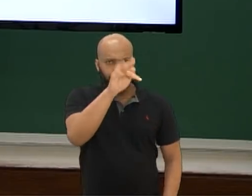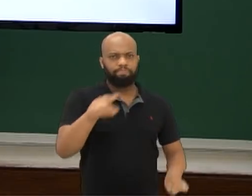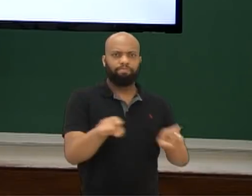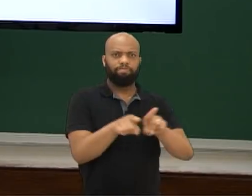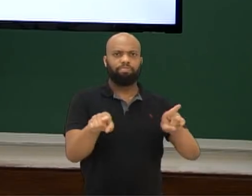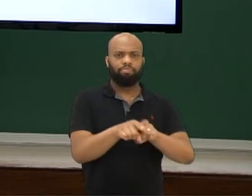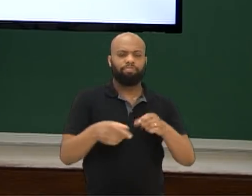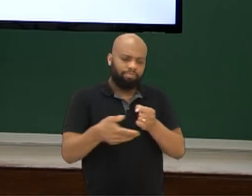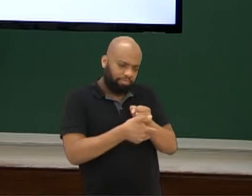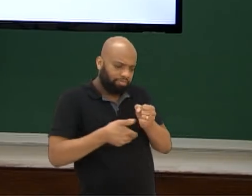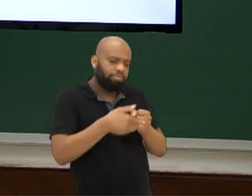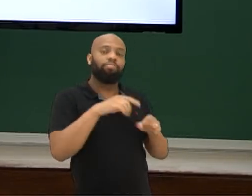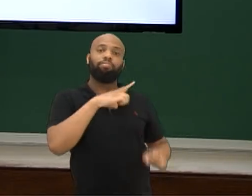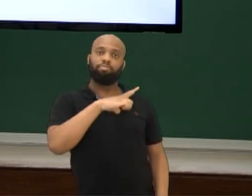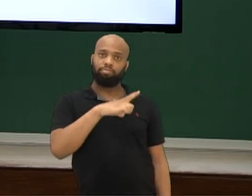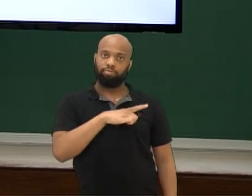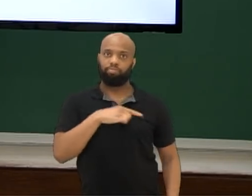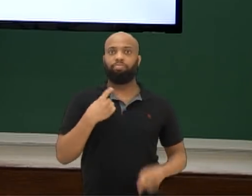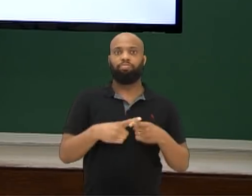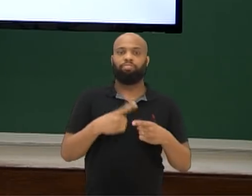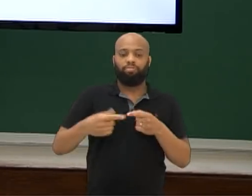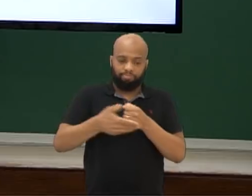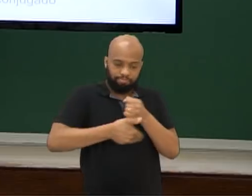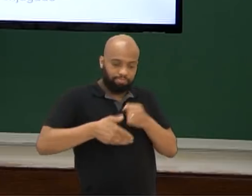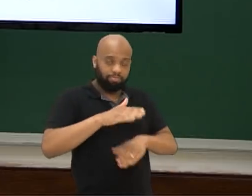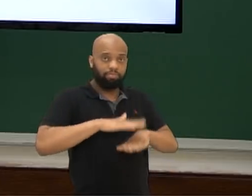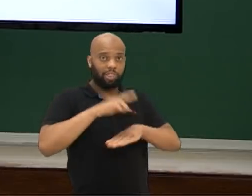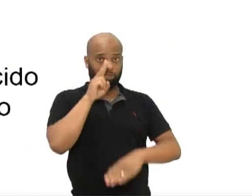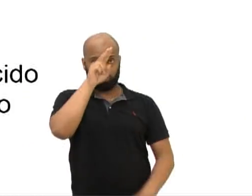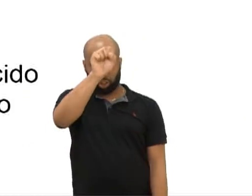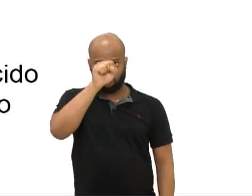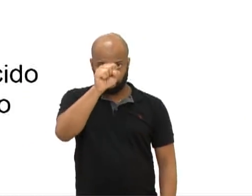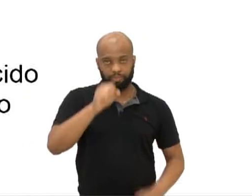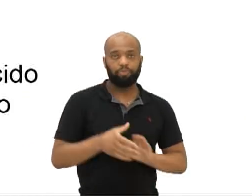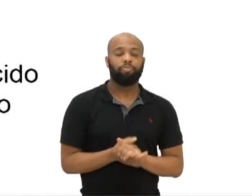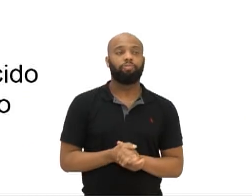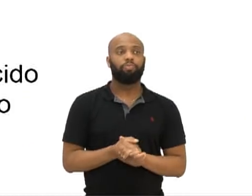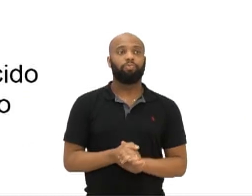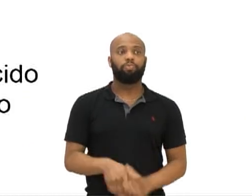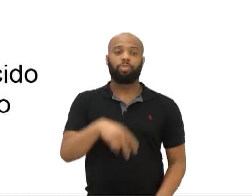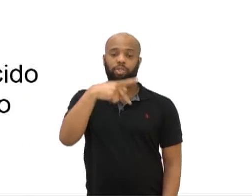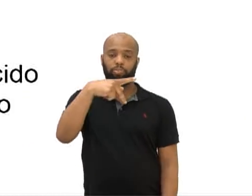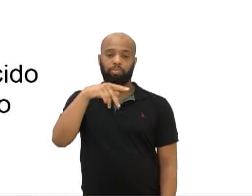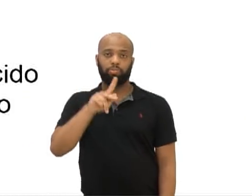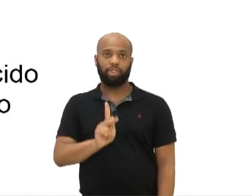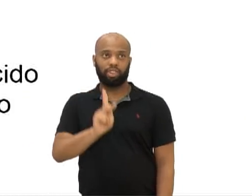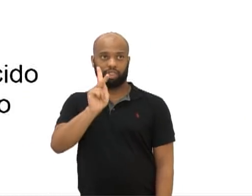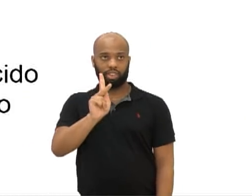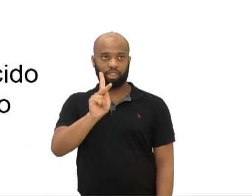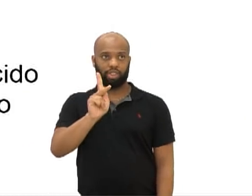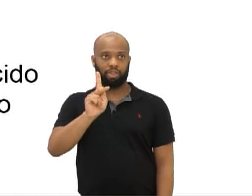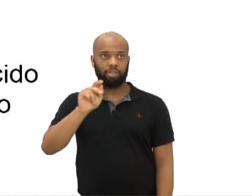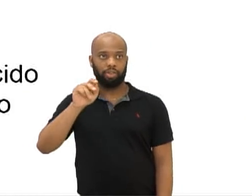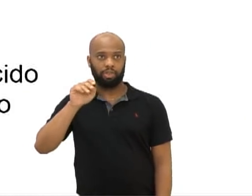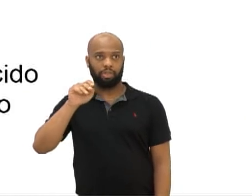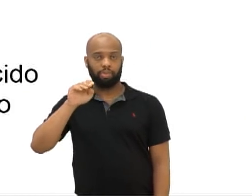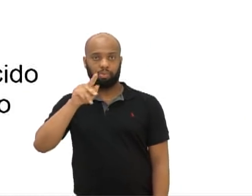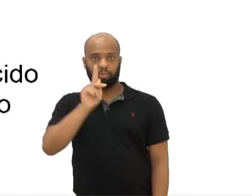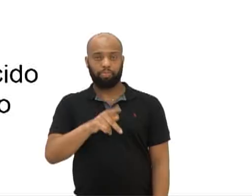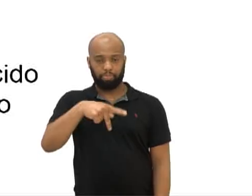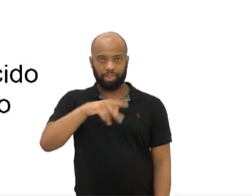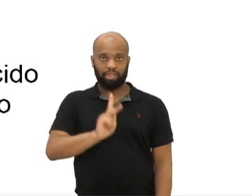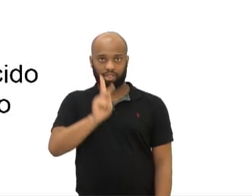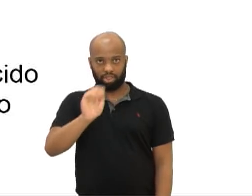aquela base terá, né? Aquela base será mais forte, né? E o pKa do meu ácido conjugado vai